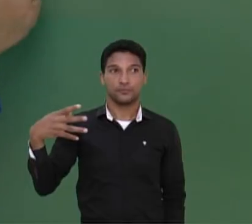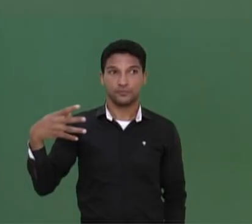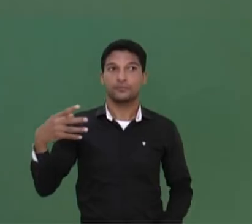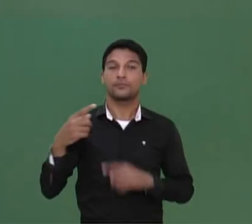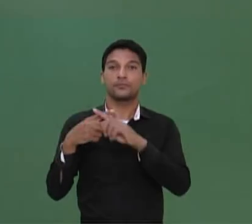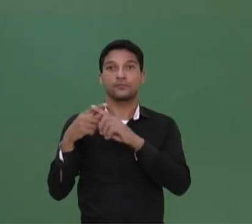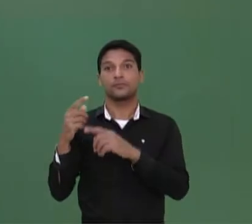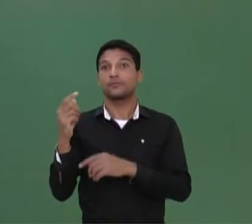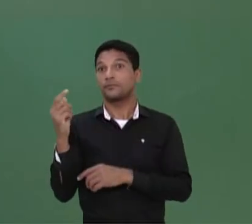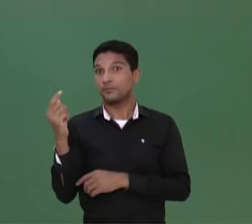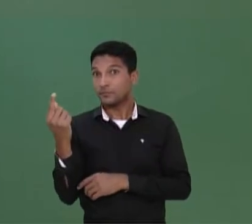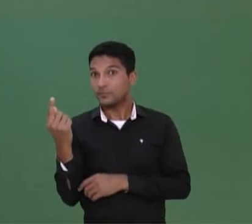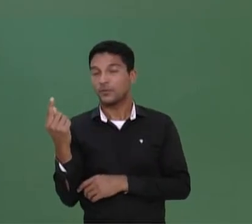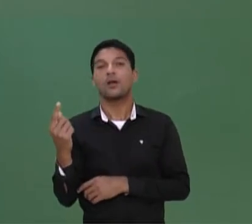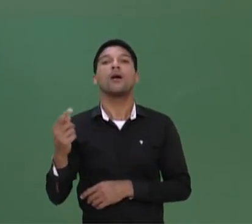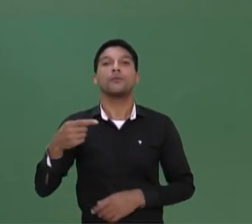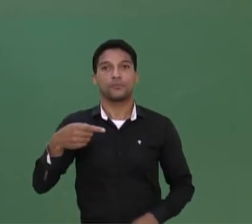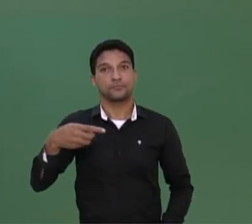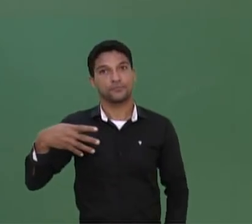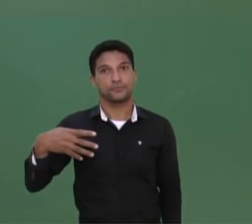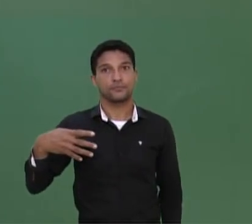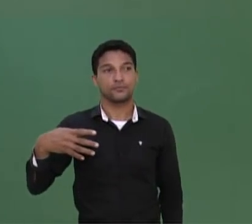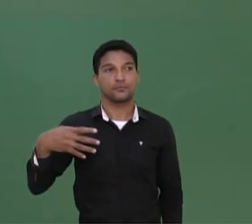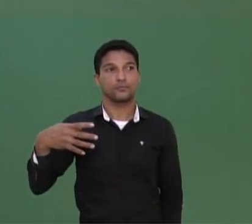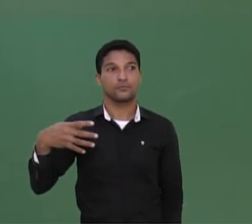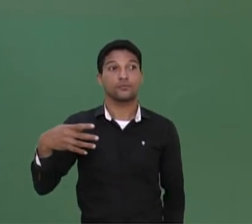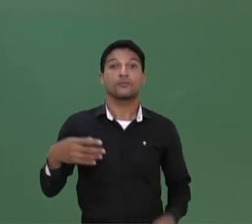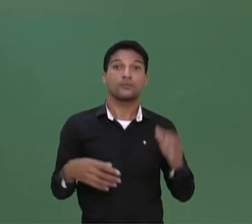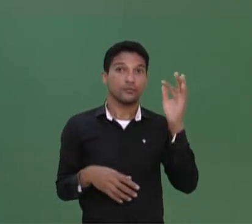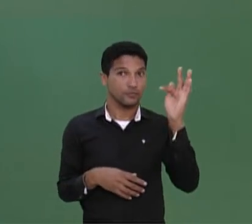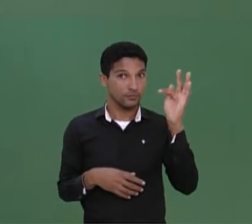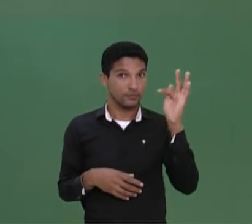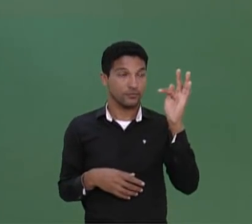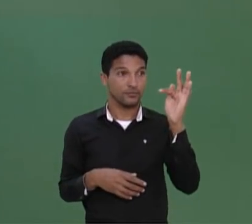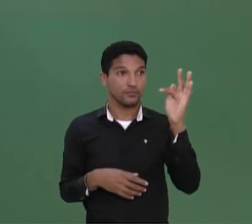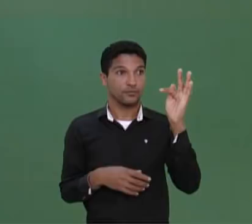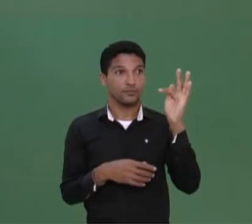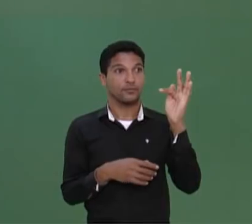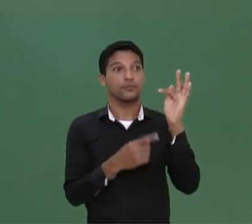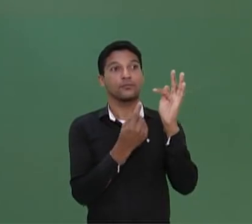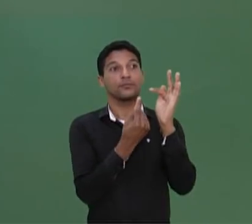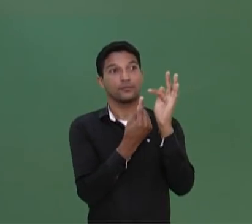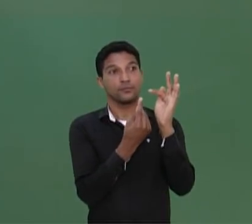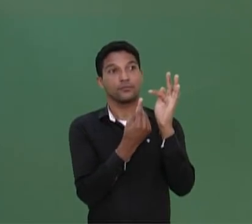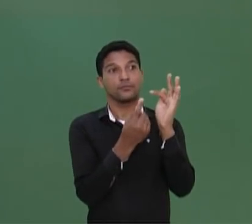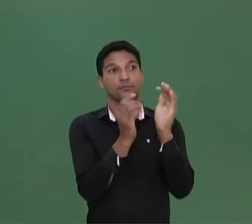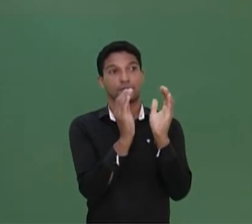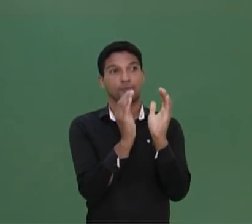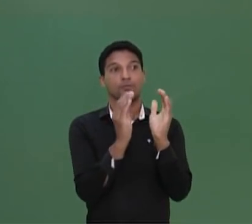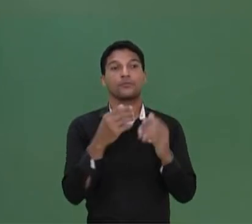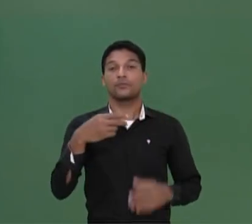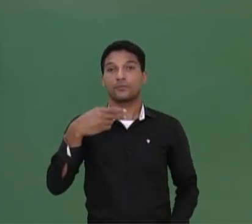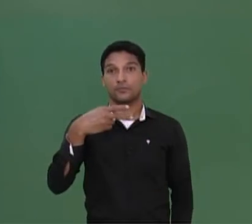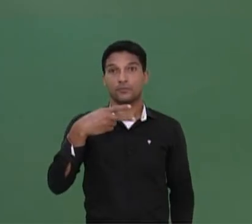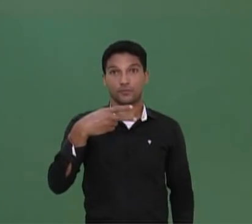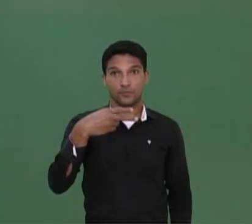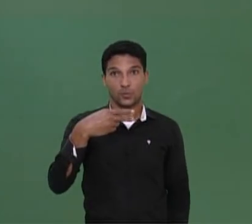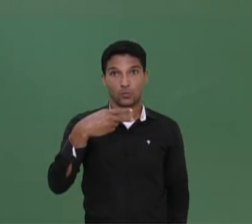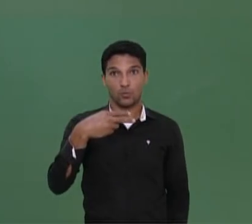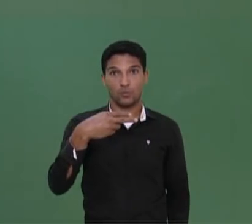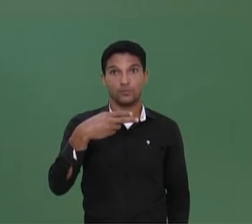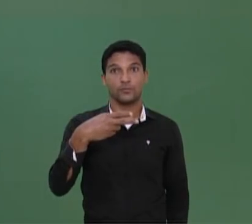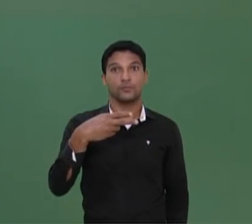x 1 - 4 o chefe de um vai ser igual a menos 2 menos